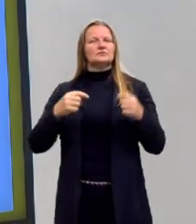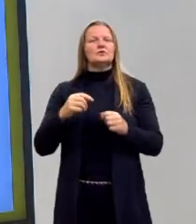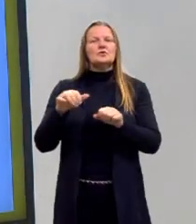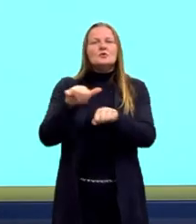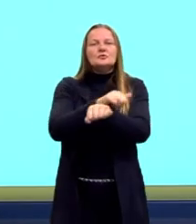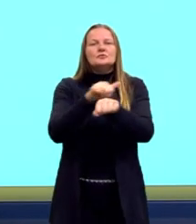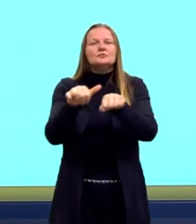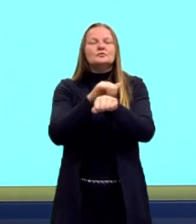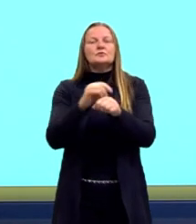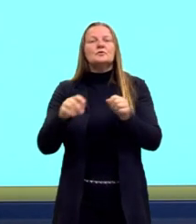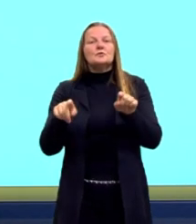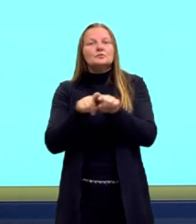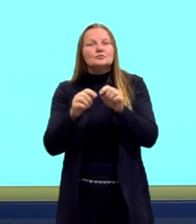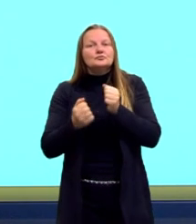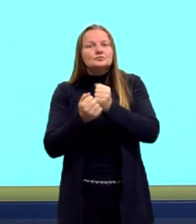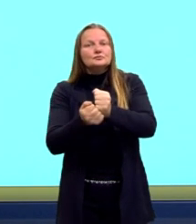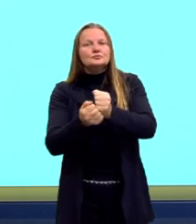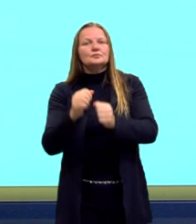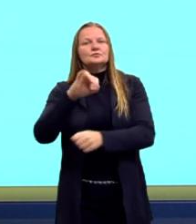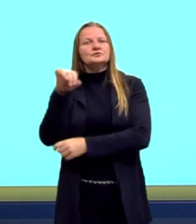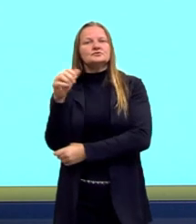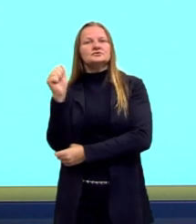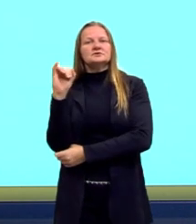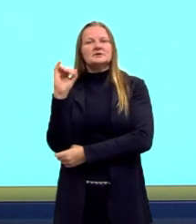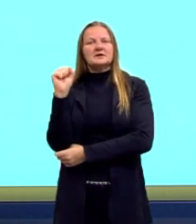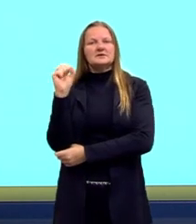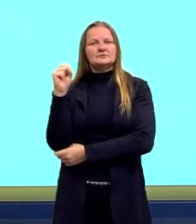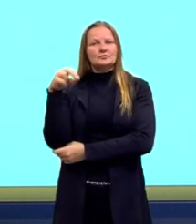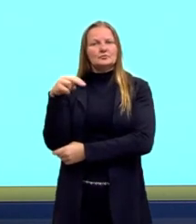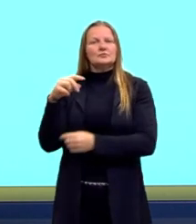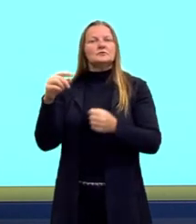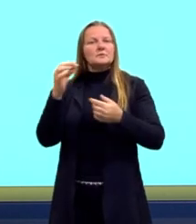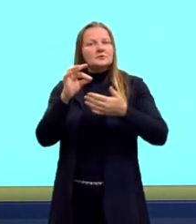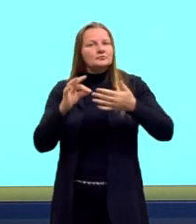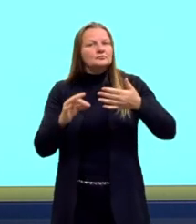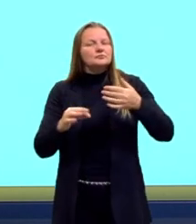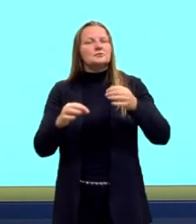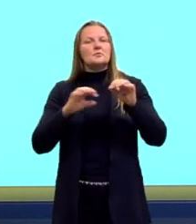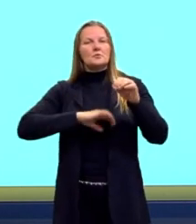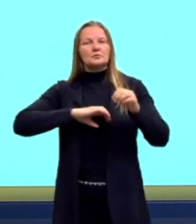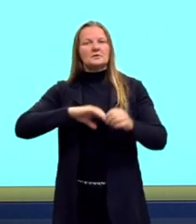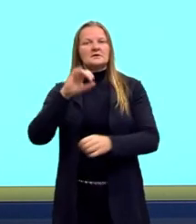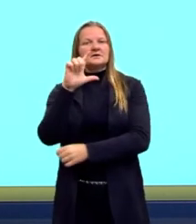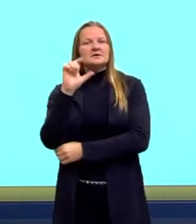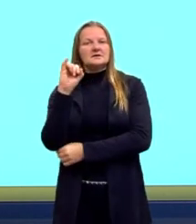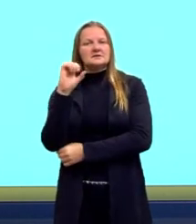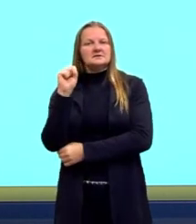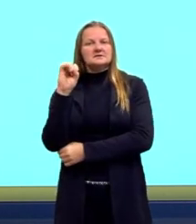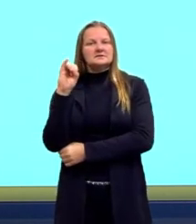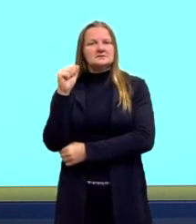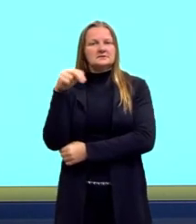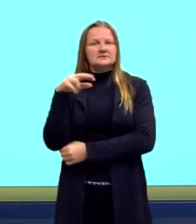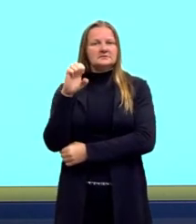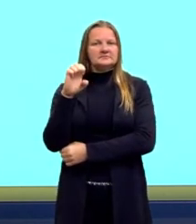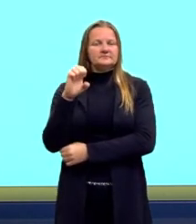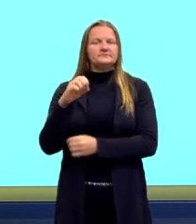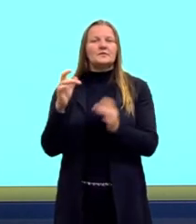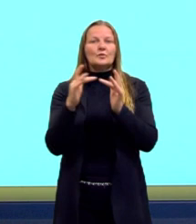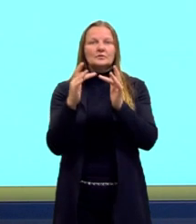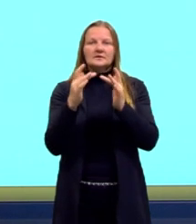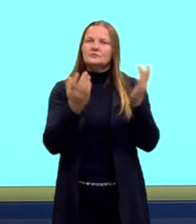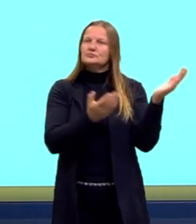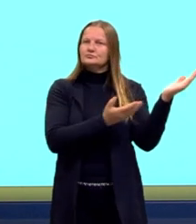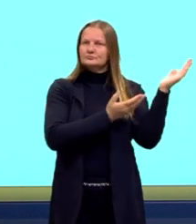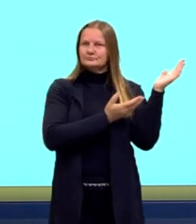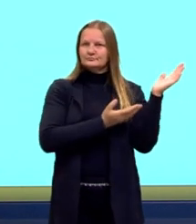pelo curador Jaison Paulo mossa e pela corretora Lisiane e aqui sempre deixo o contato né